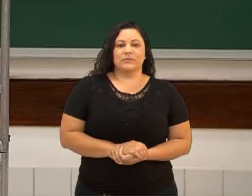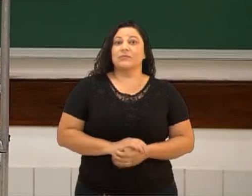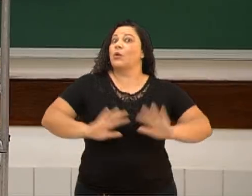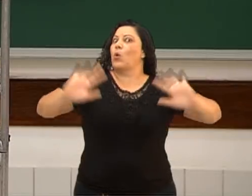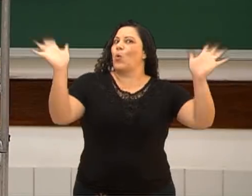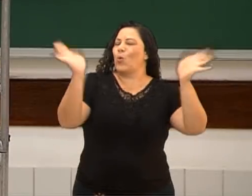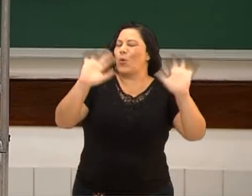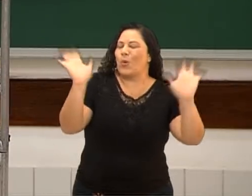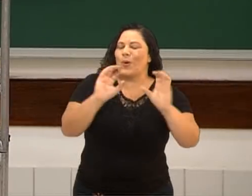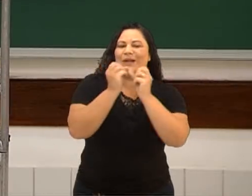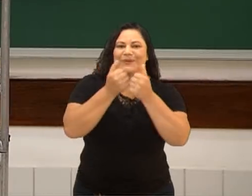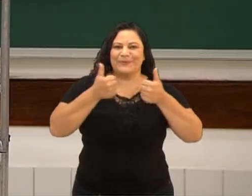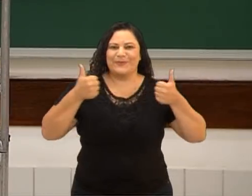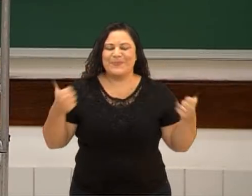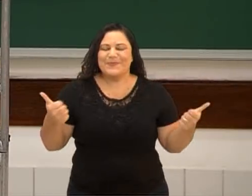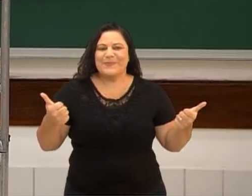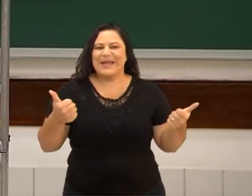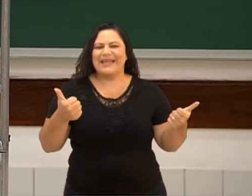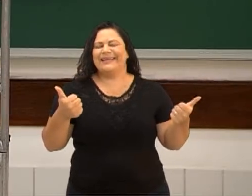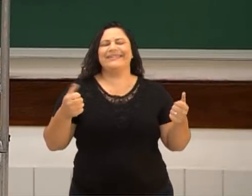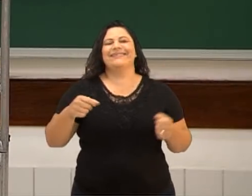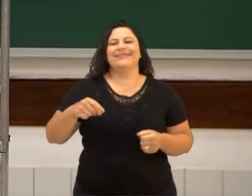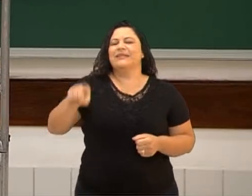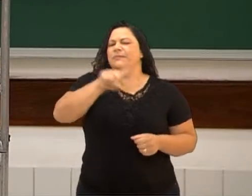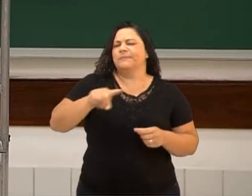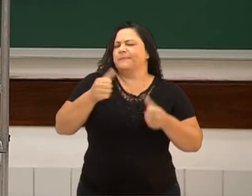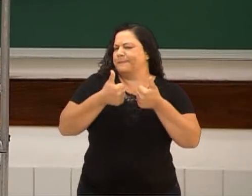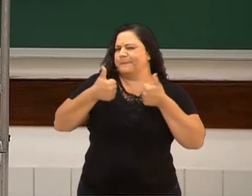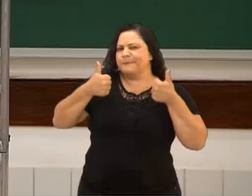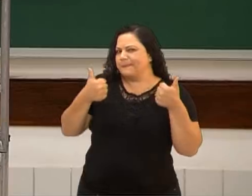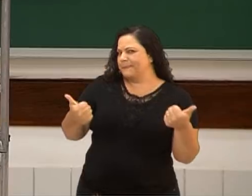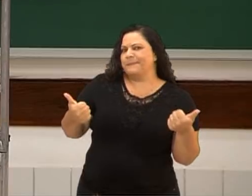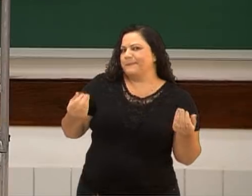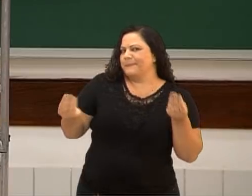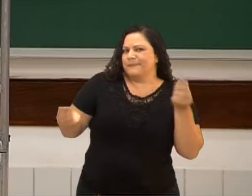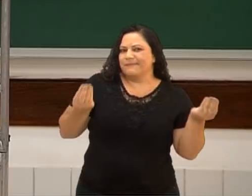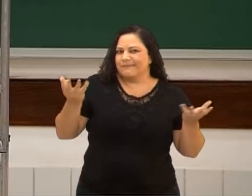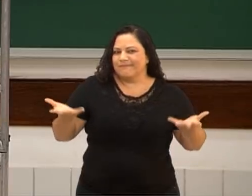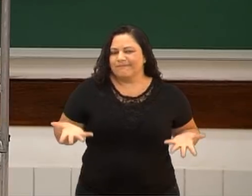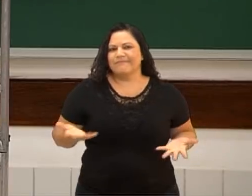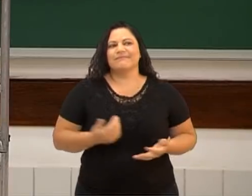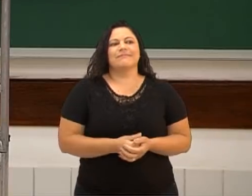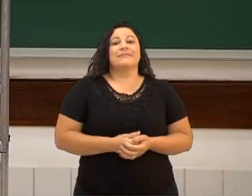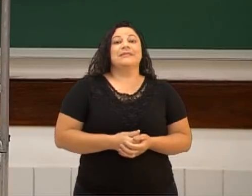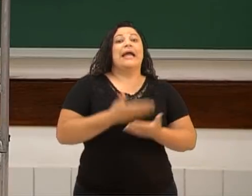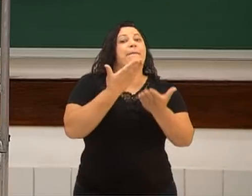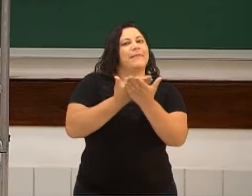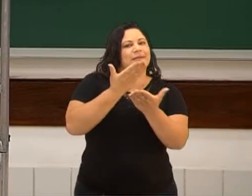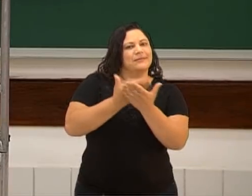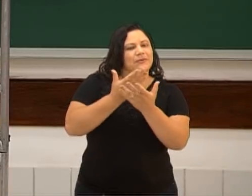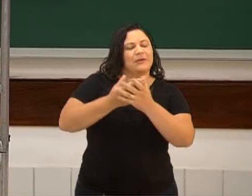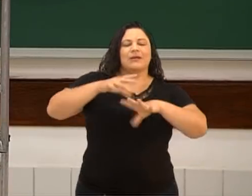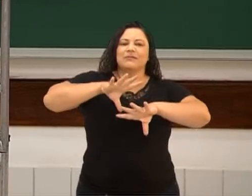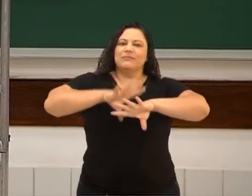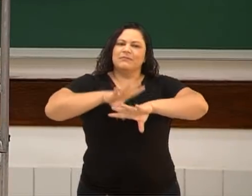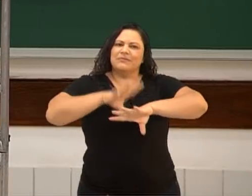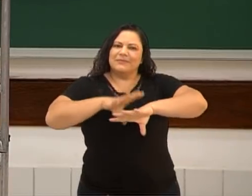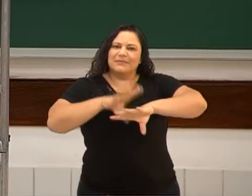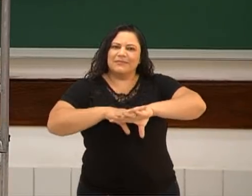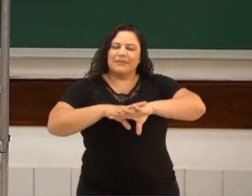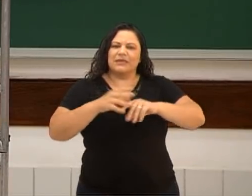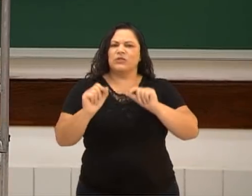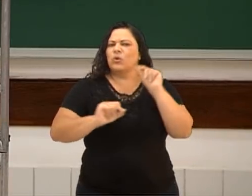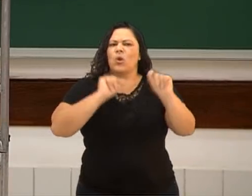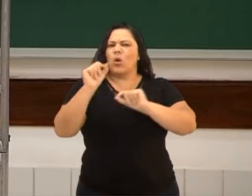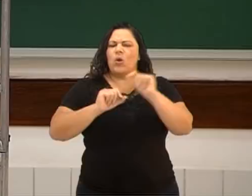Oi, galerinha, tudo bem? Como que vocês estão? A professora Jane está aqui novamente para mais uma aula de matemática. Como que